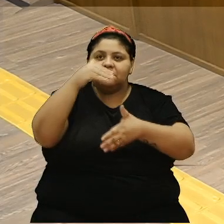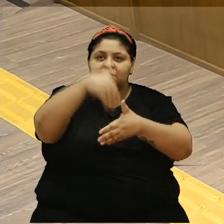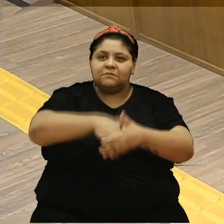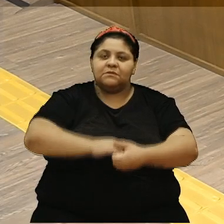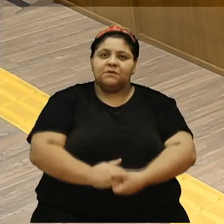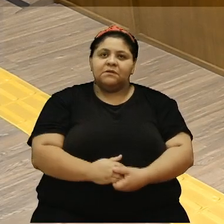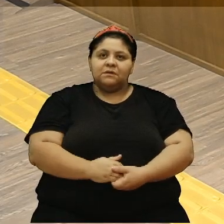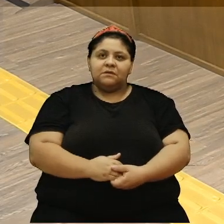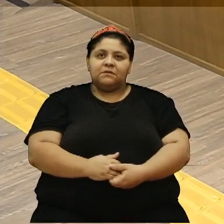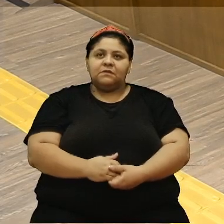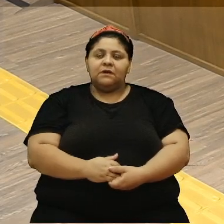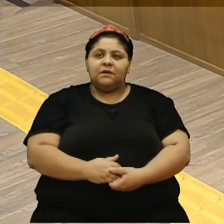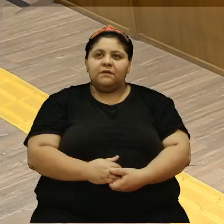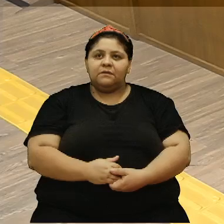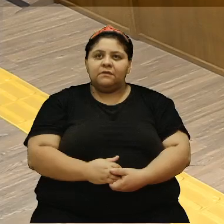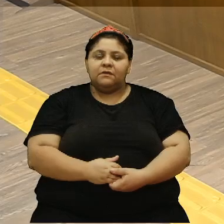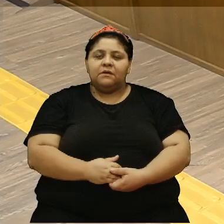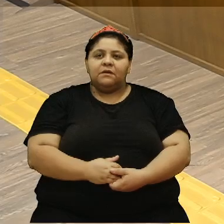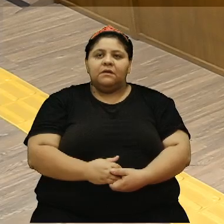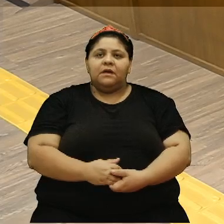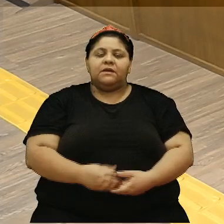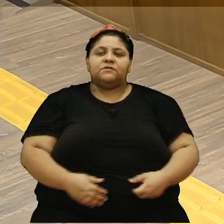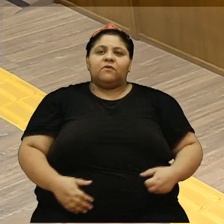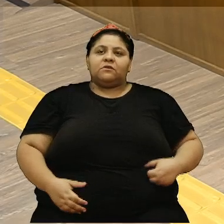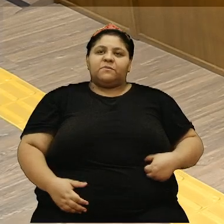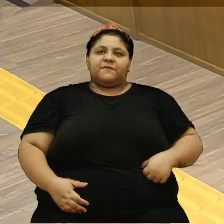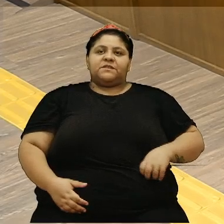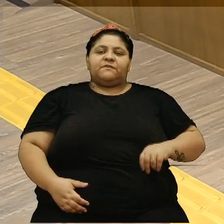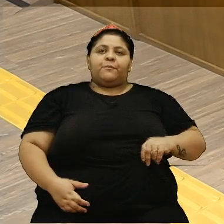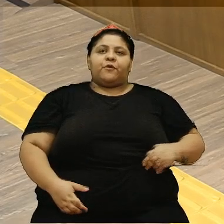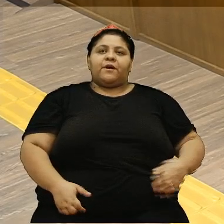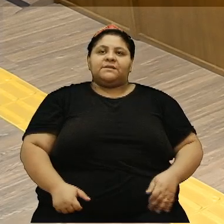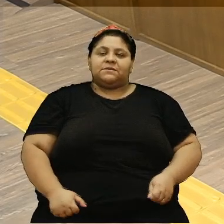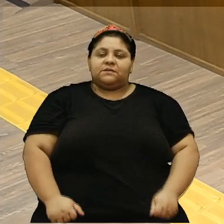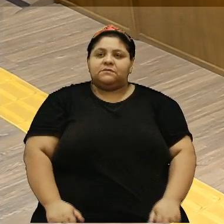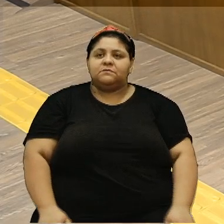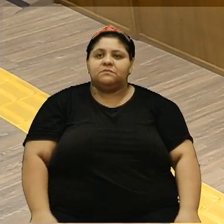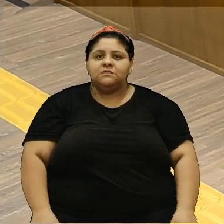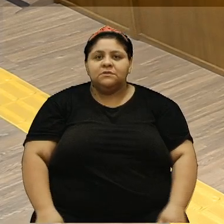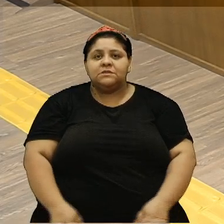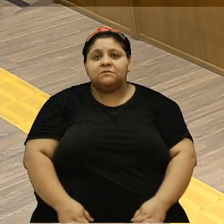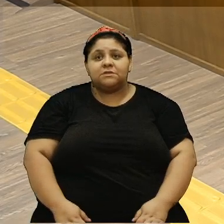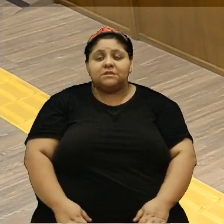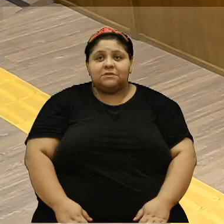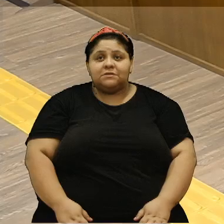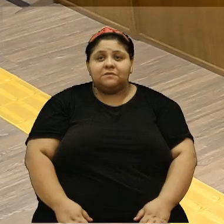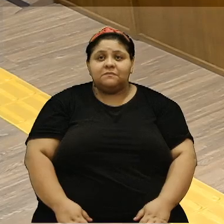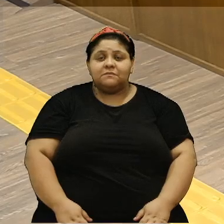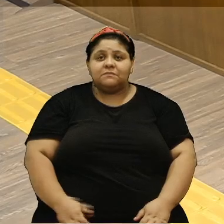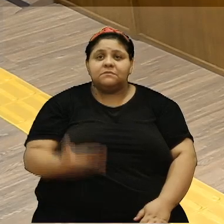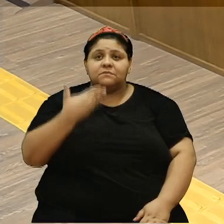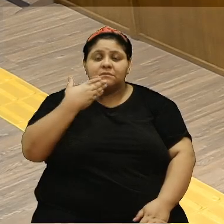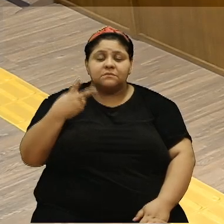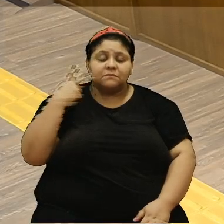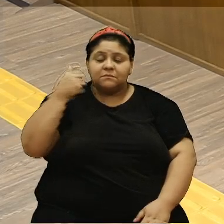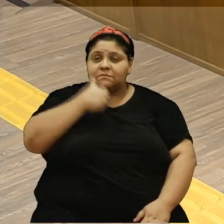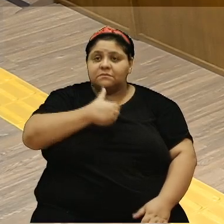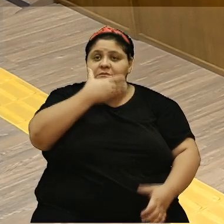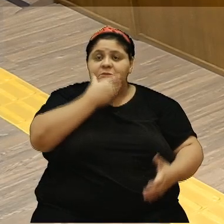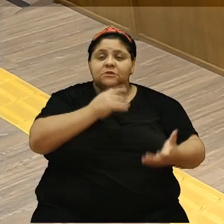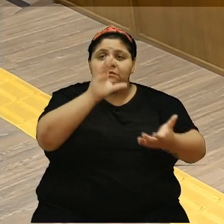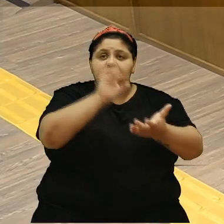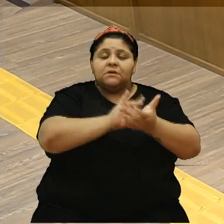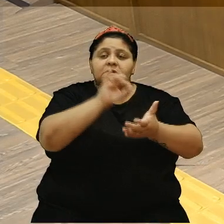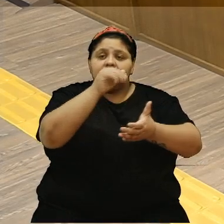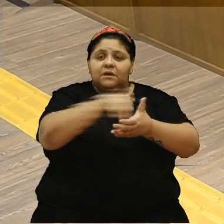votação. Voto sim, presidente. Voto sim. Solicito os vereadores e vereadoras que registrem